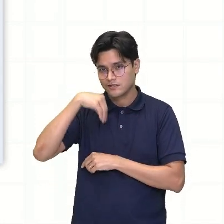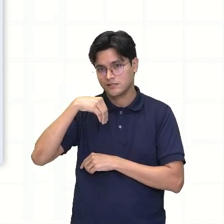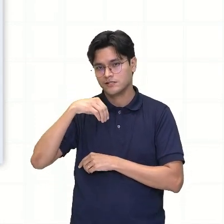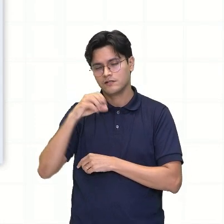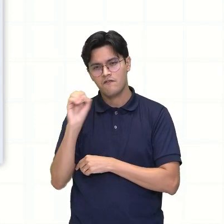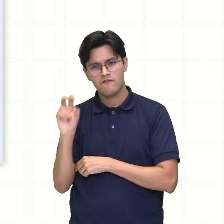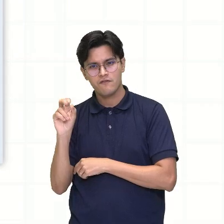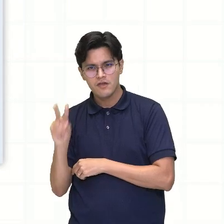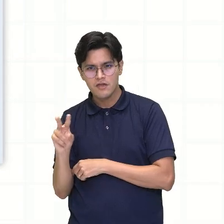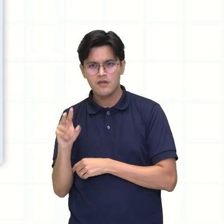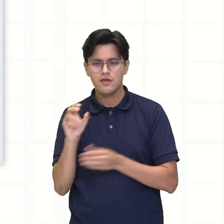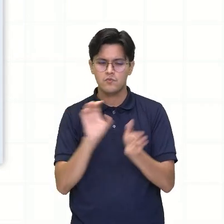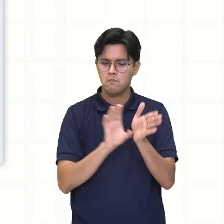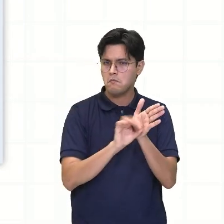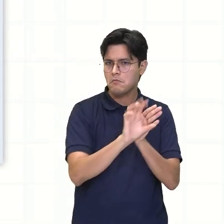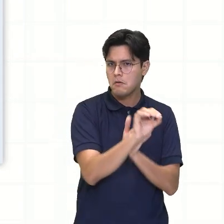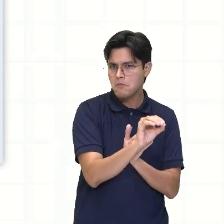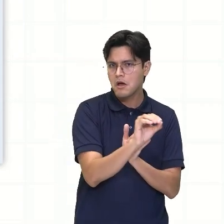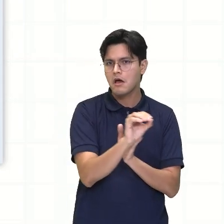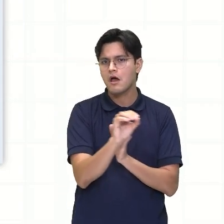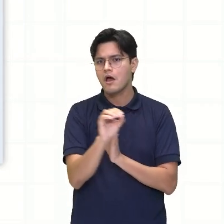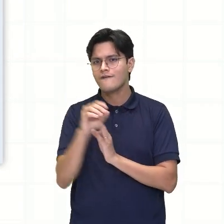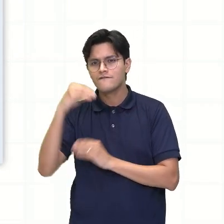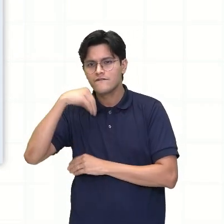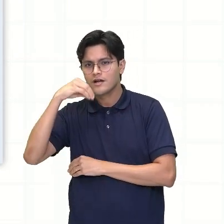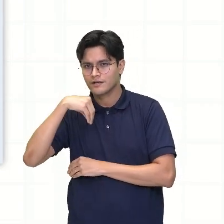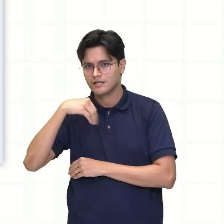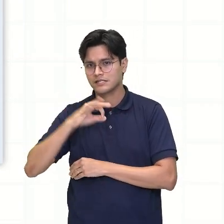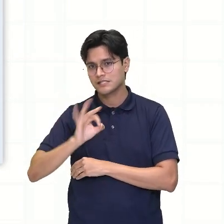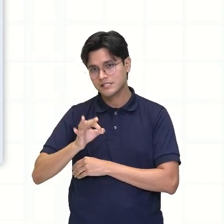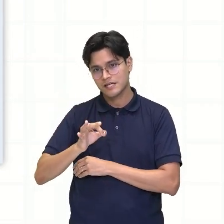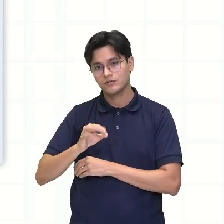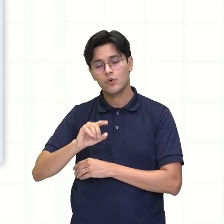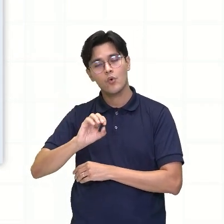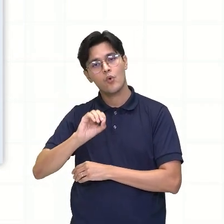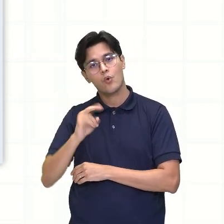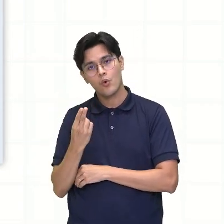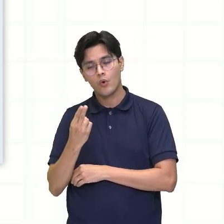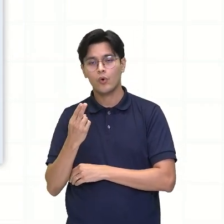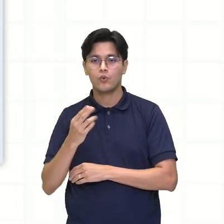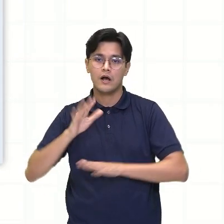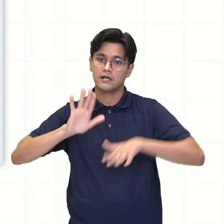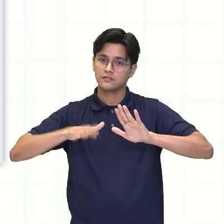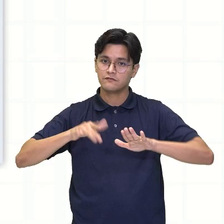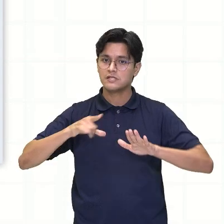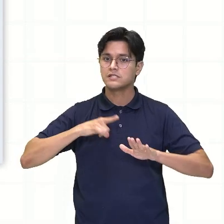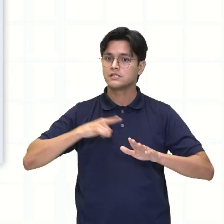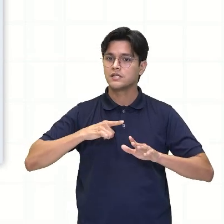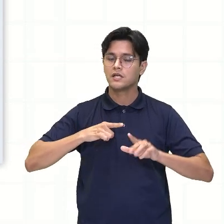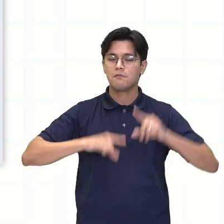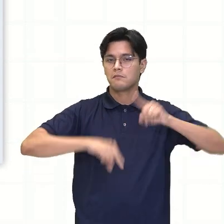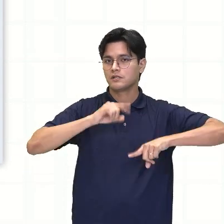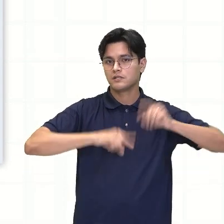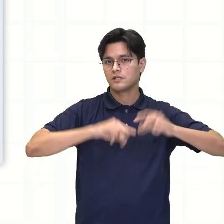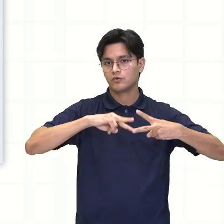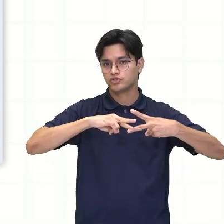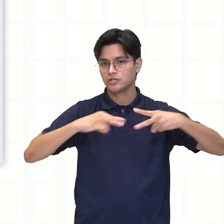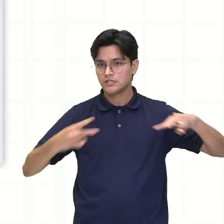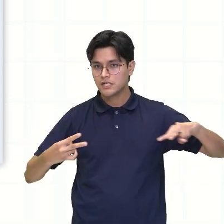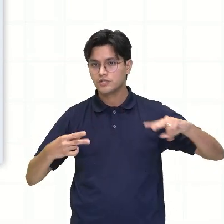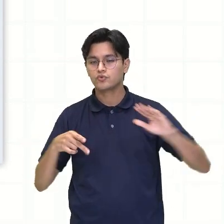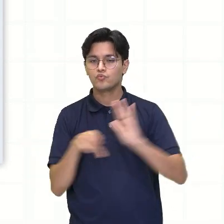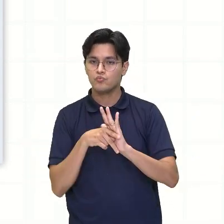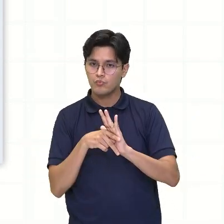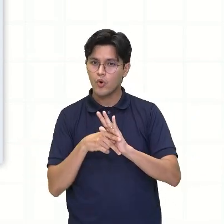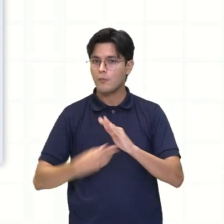ali o princípio ativo, ou muitas vezes, né, vai ter também apenas o material genético desse agente causador de doença,